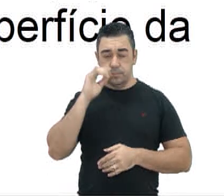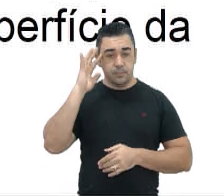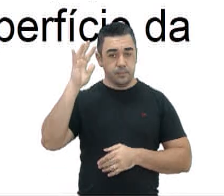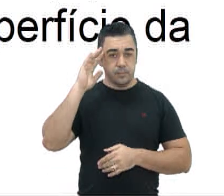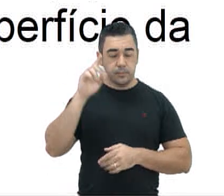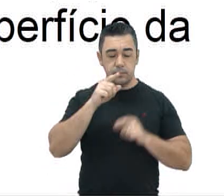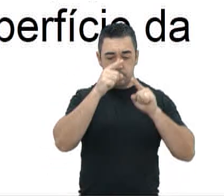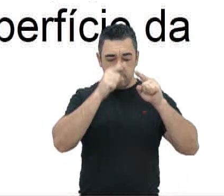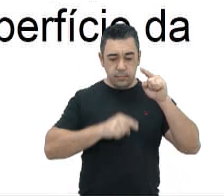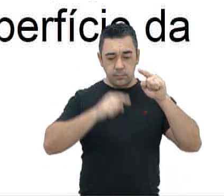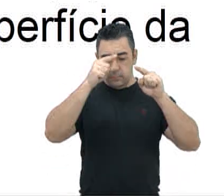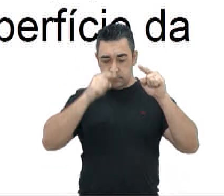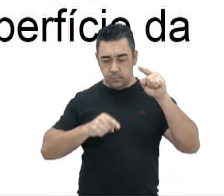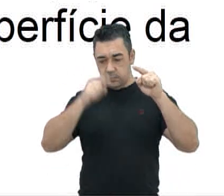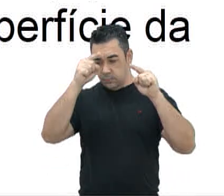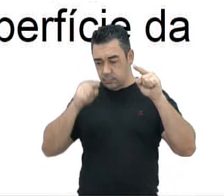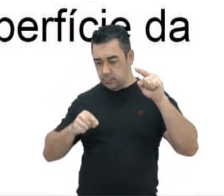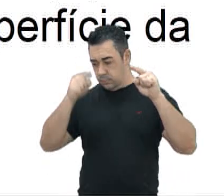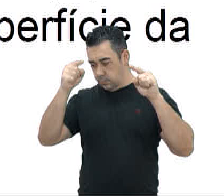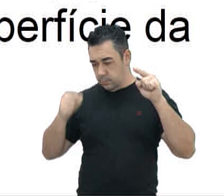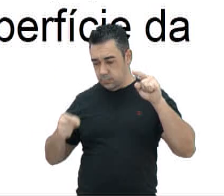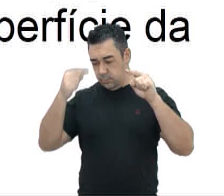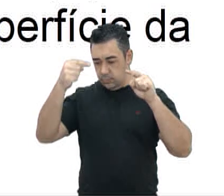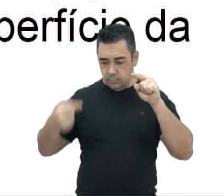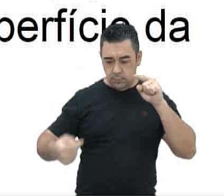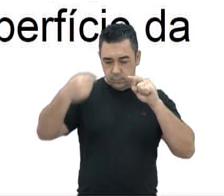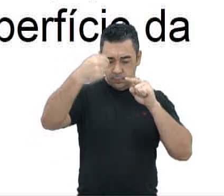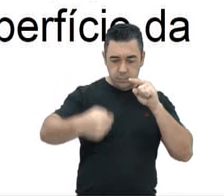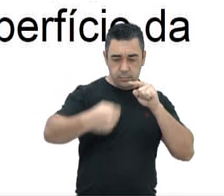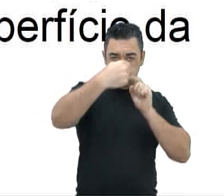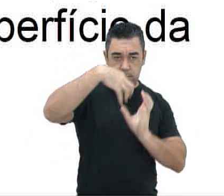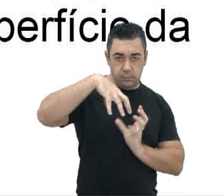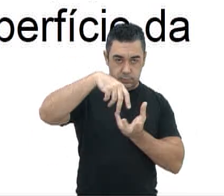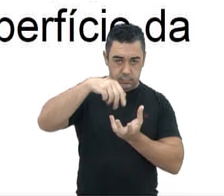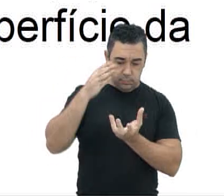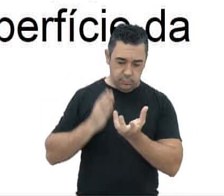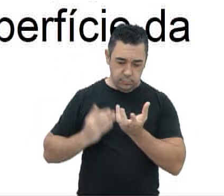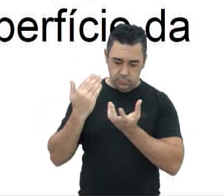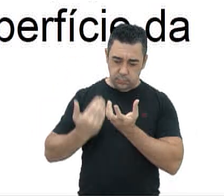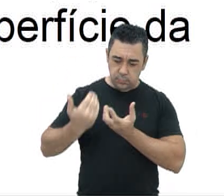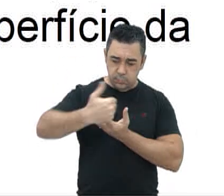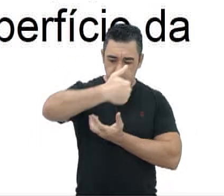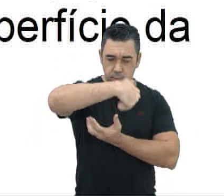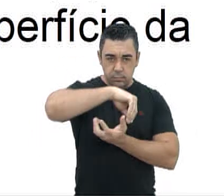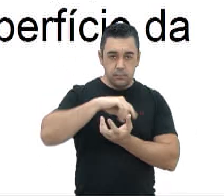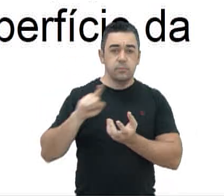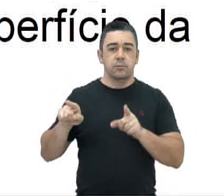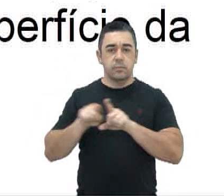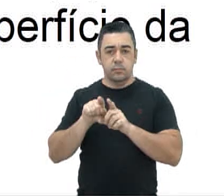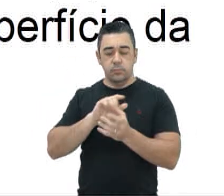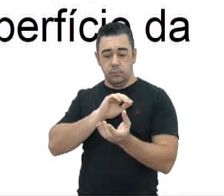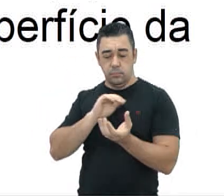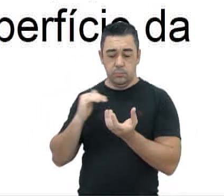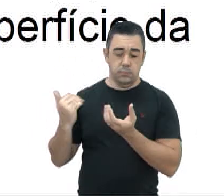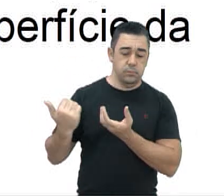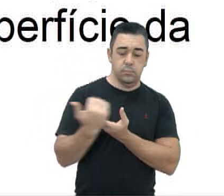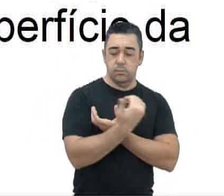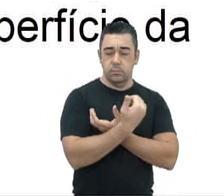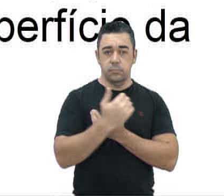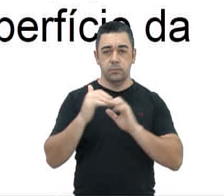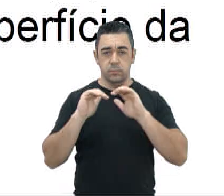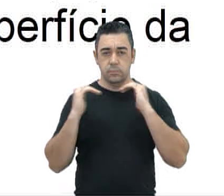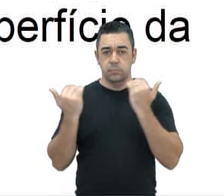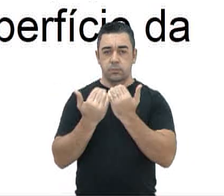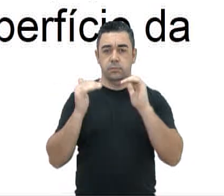traçadas sobre o globo terrestre ou um mapa. É através da intersecção de um meridiano, longitude, com um